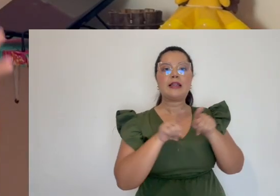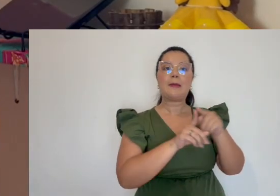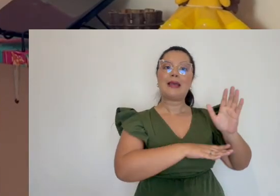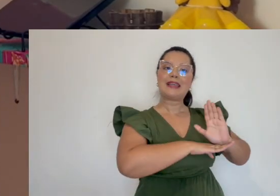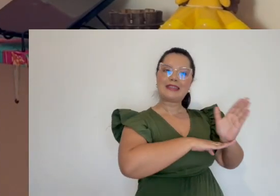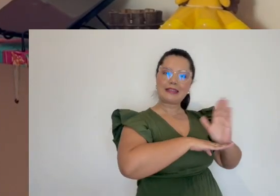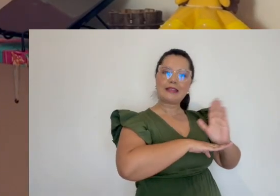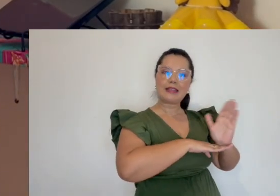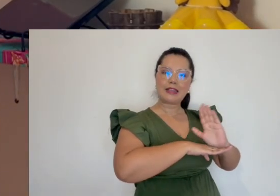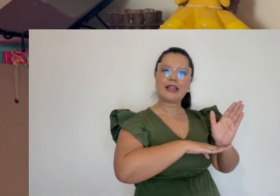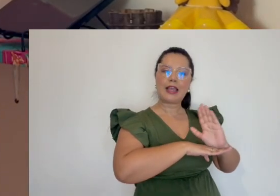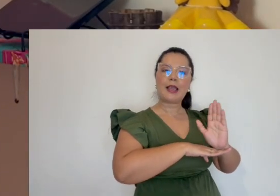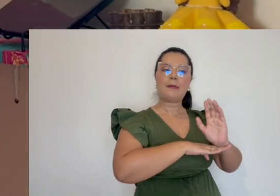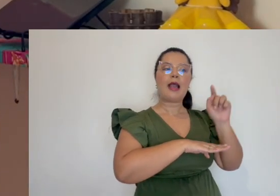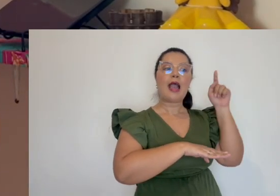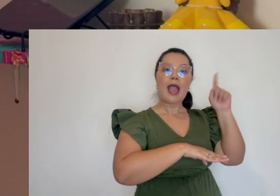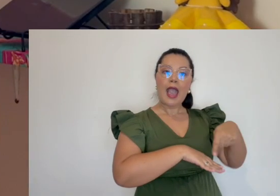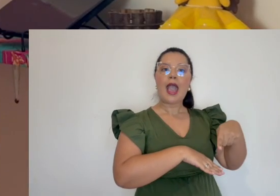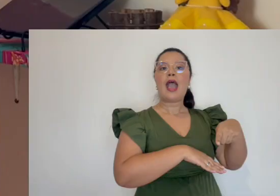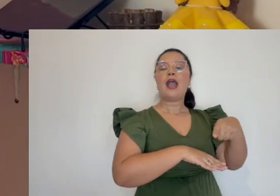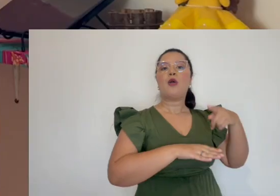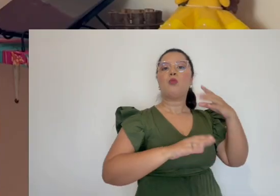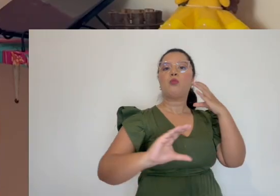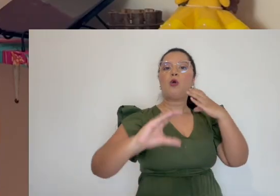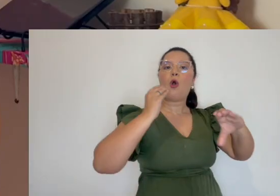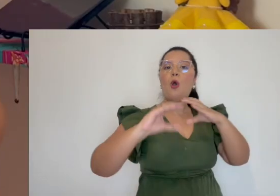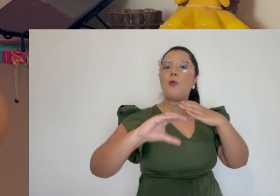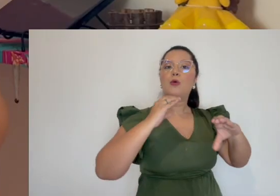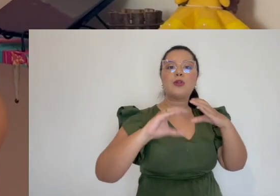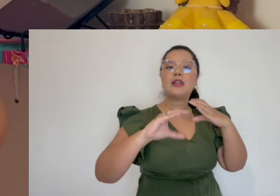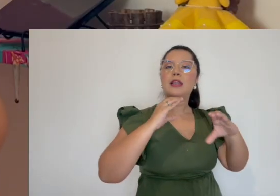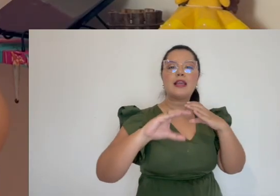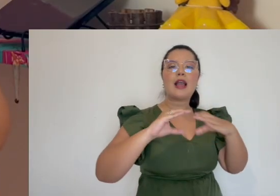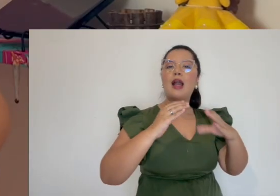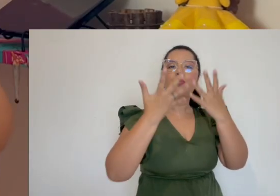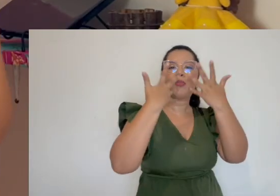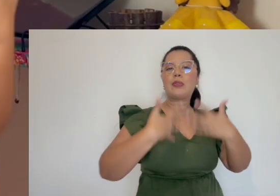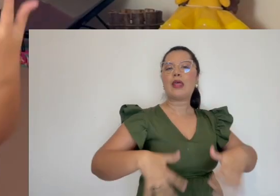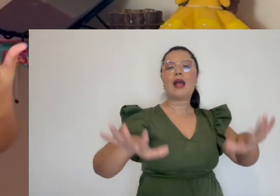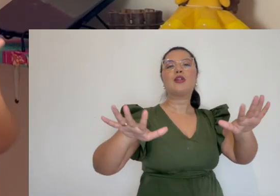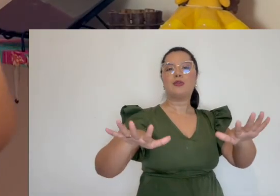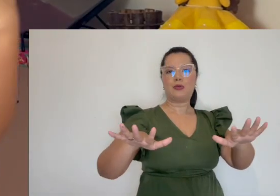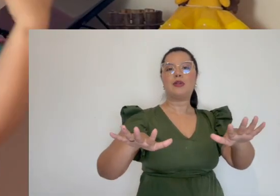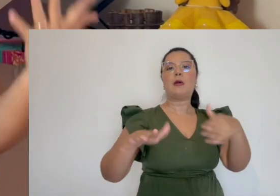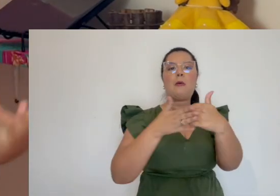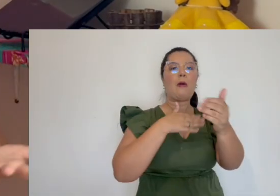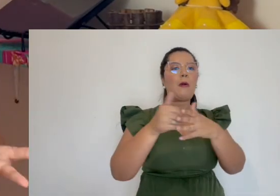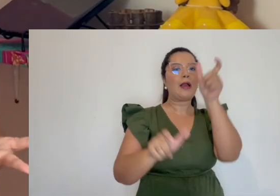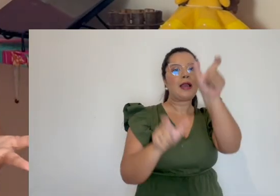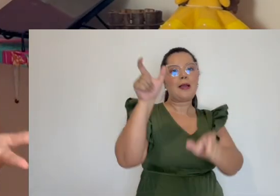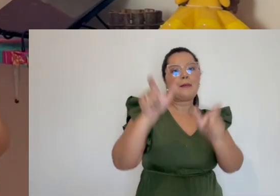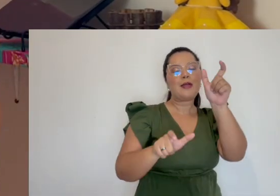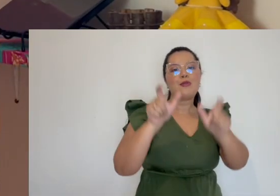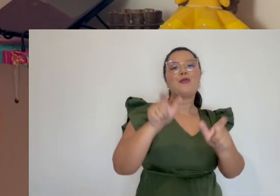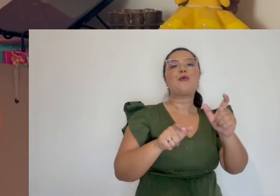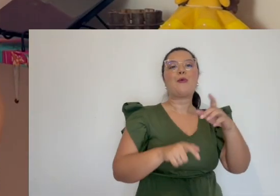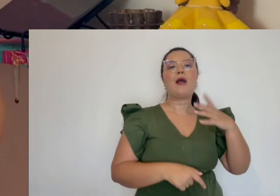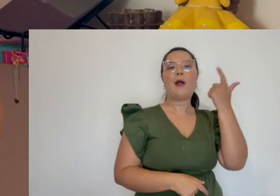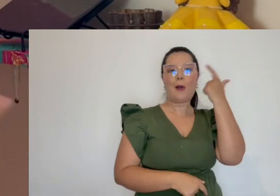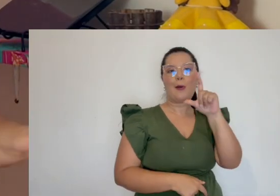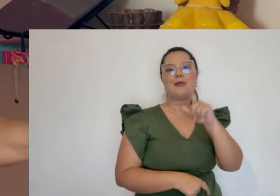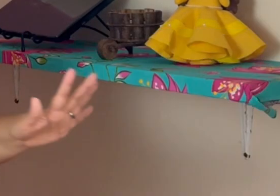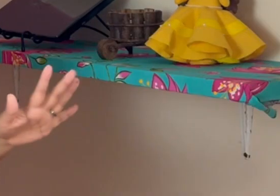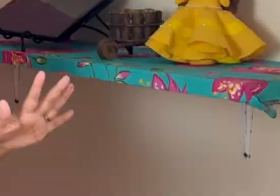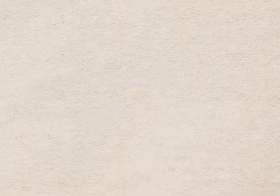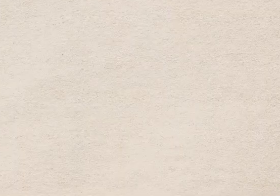quando a gente fala de cinema, a gente está falando de uma forma que consegue comunicar com qualquer pessoa. Tem romance